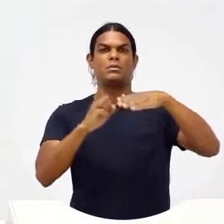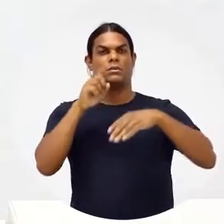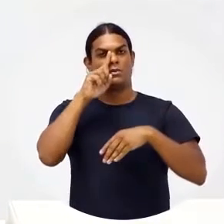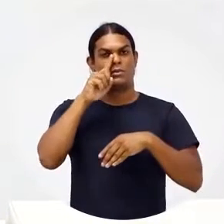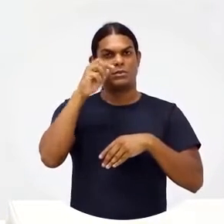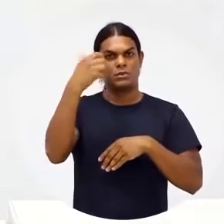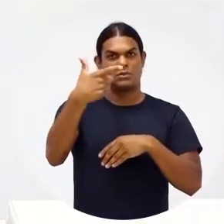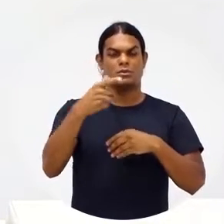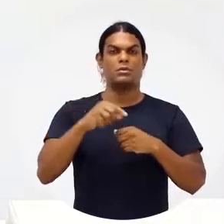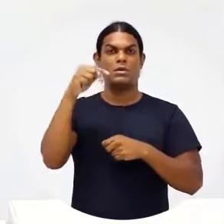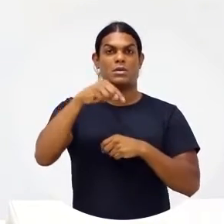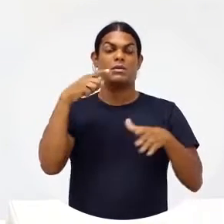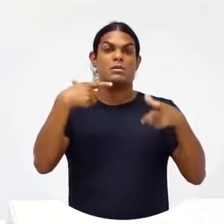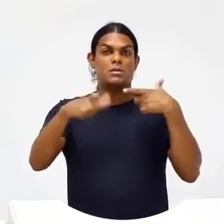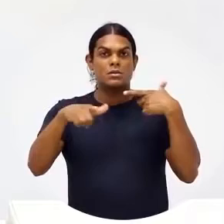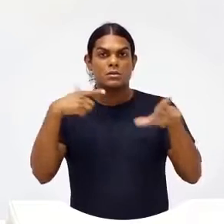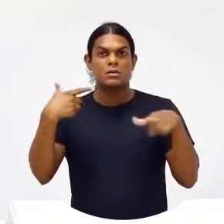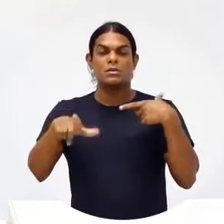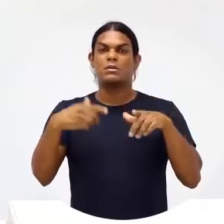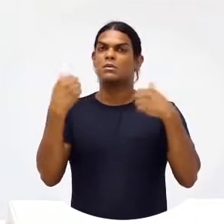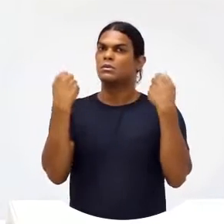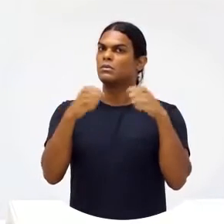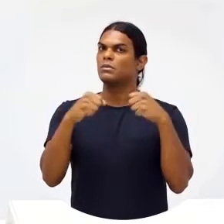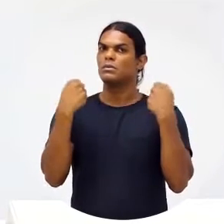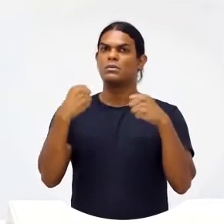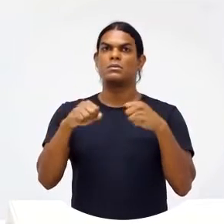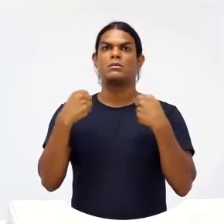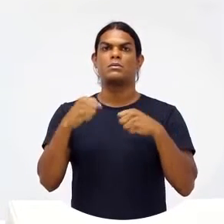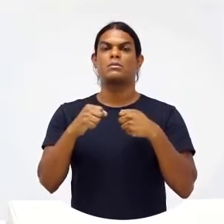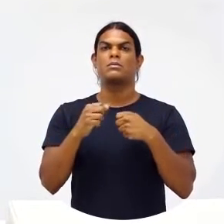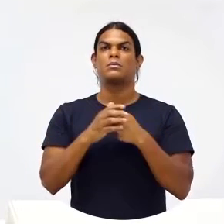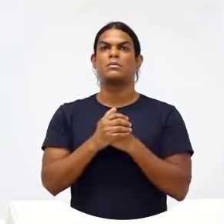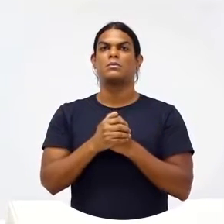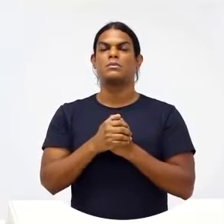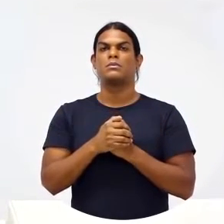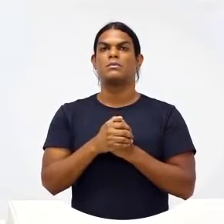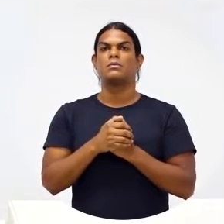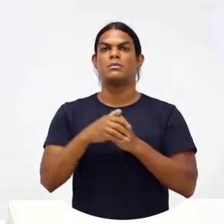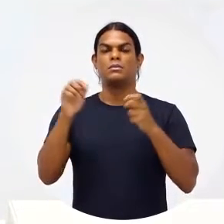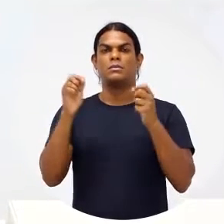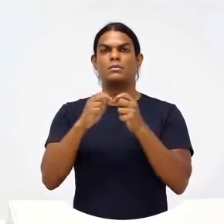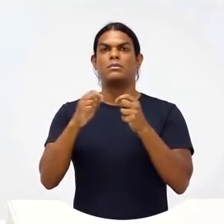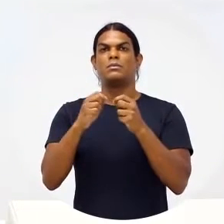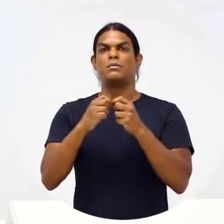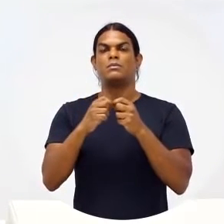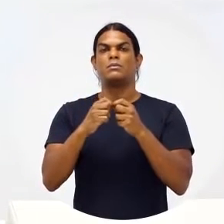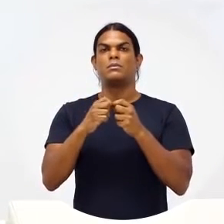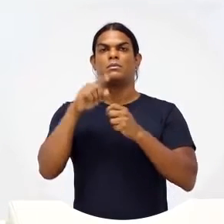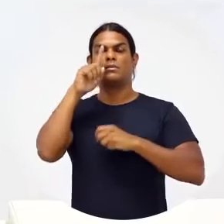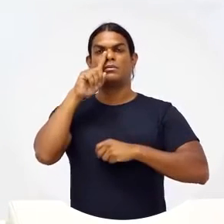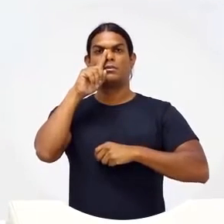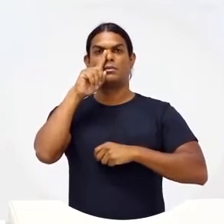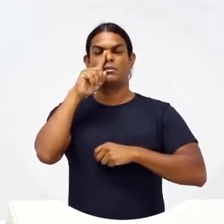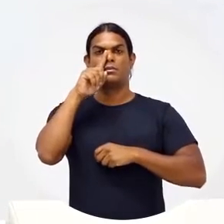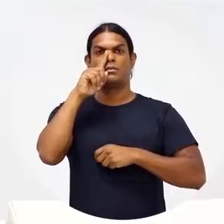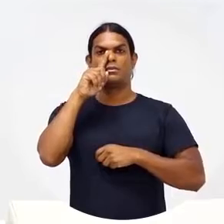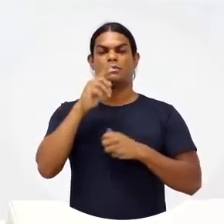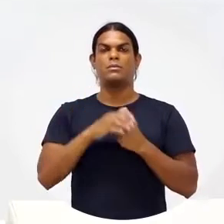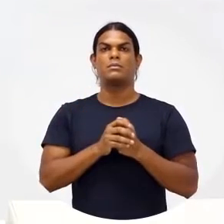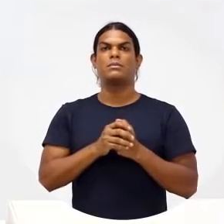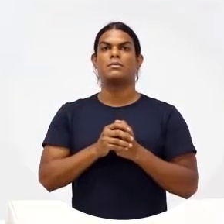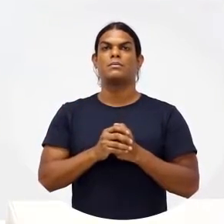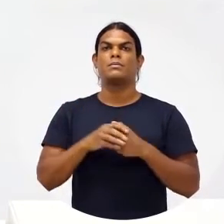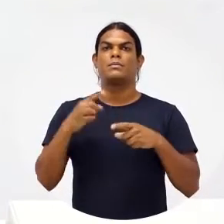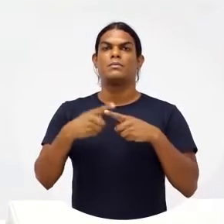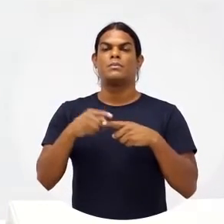2. Esse trabalhador, ele não precisa, se ele for demitido agora, ele não vai precisar fazer o exame demissional, porque ele